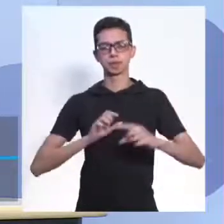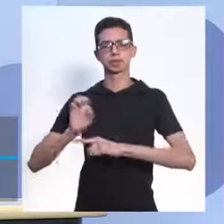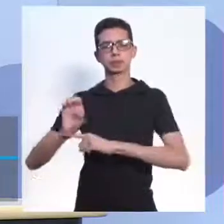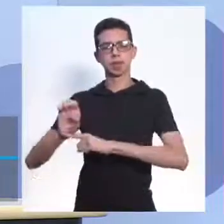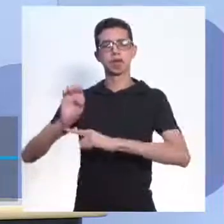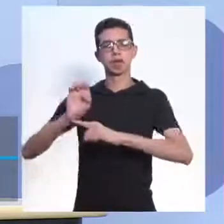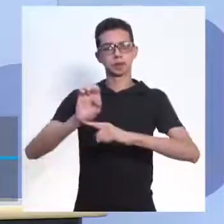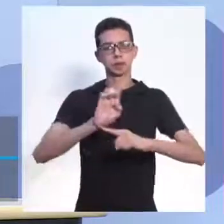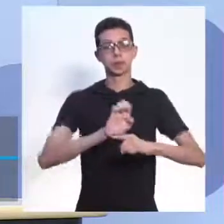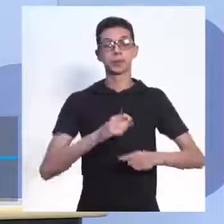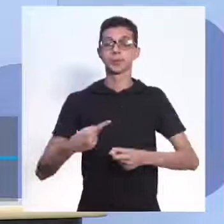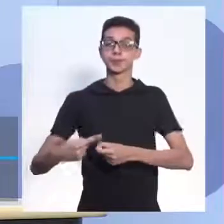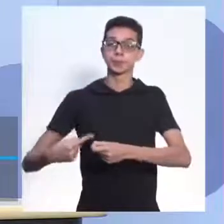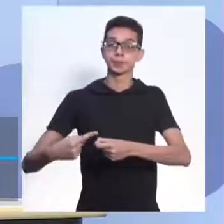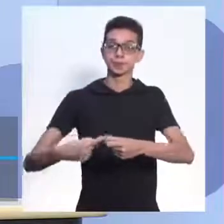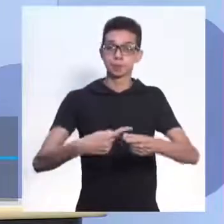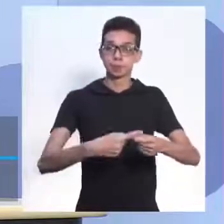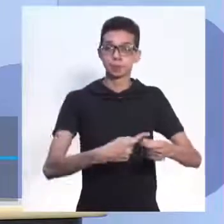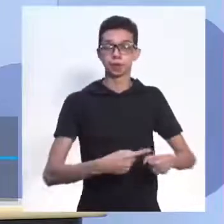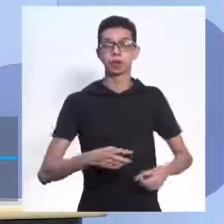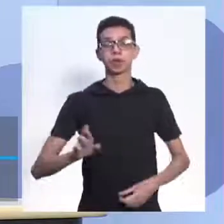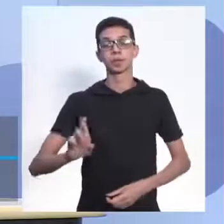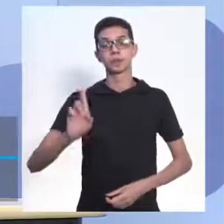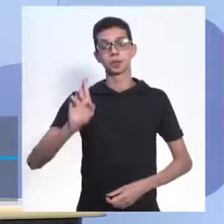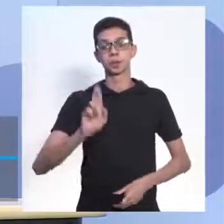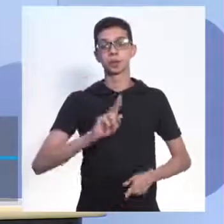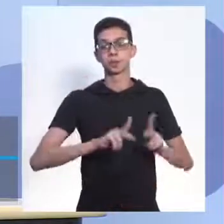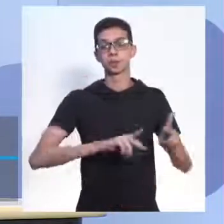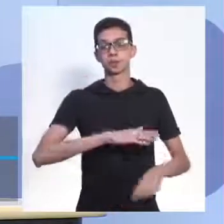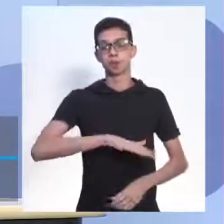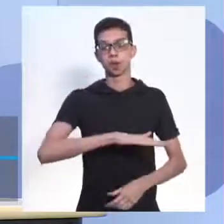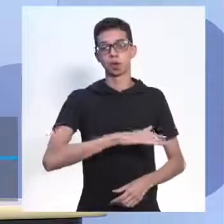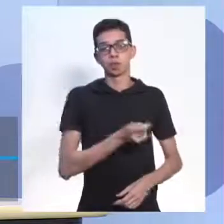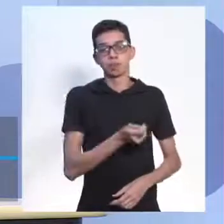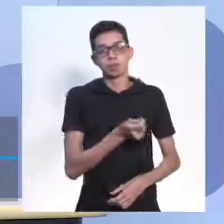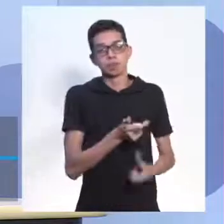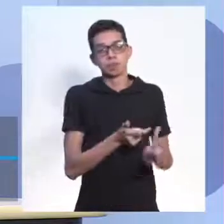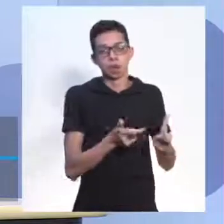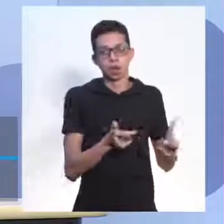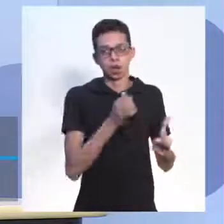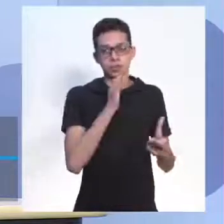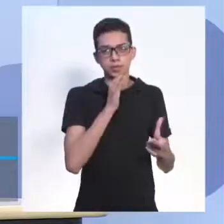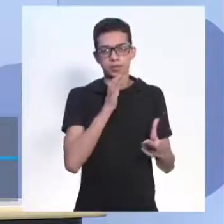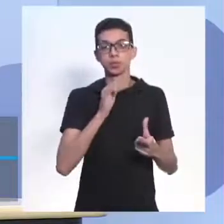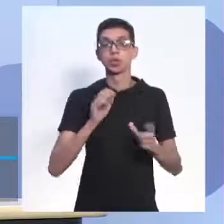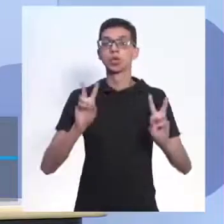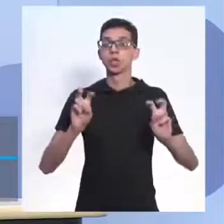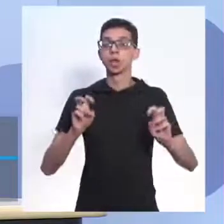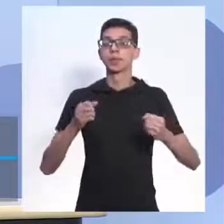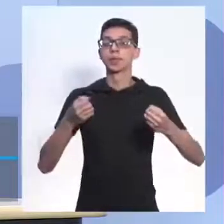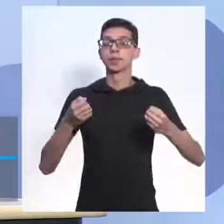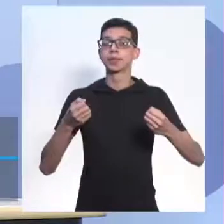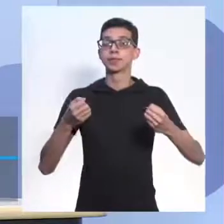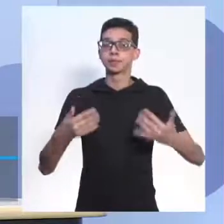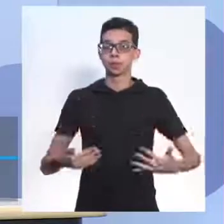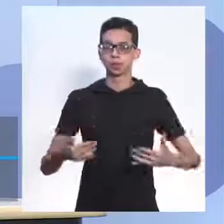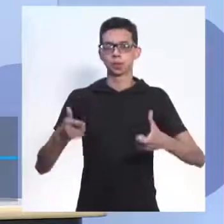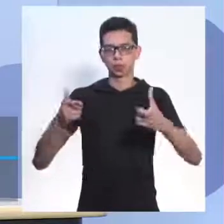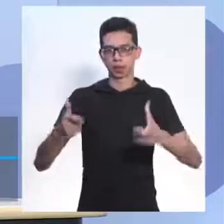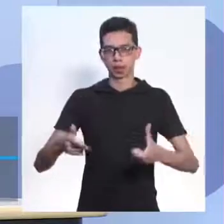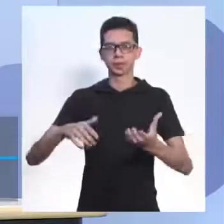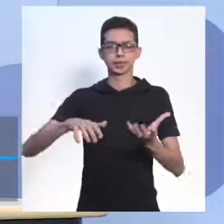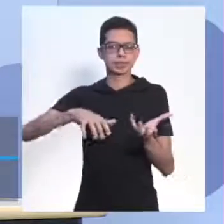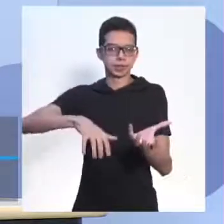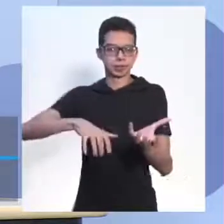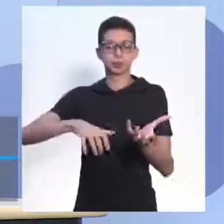estados e das cidades que ali eles vão representar uma pá a população então quando a gente fala para dentro do Senado Senado é Estadual então é